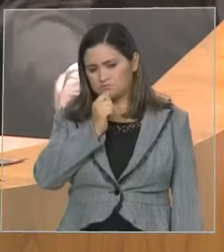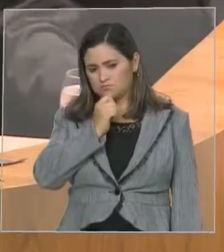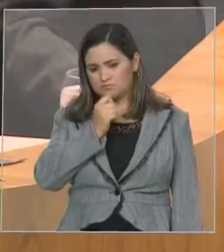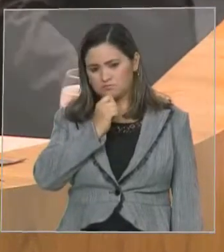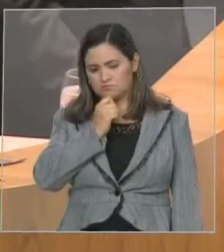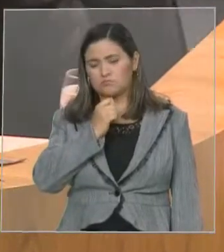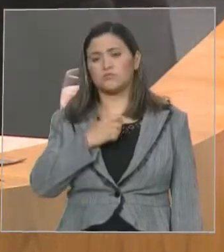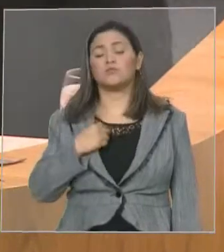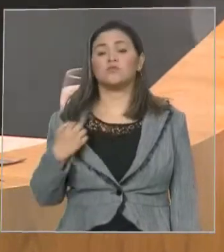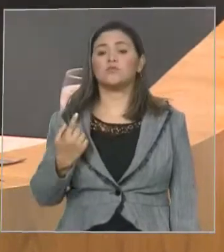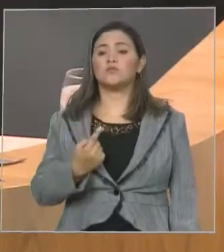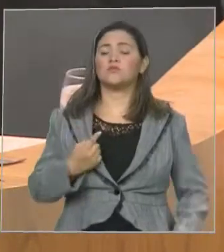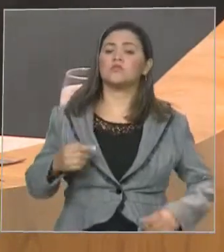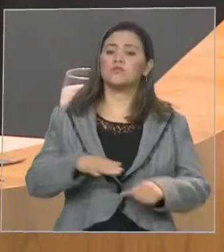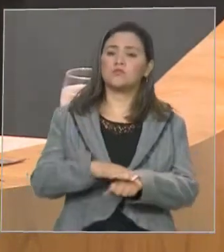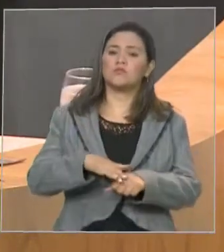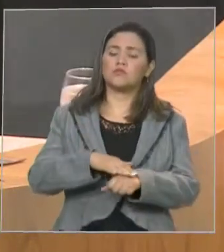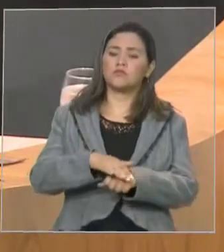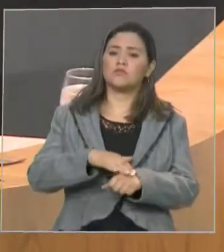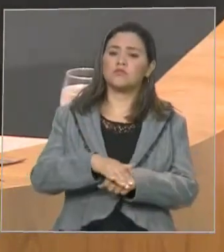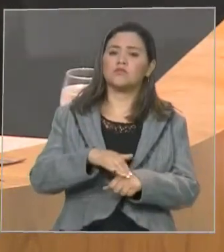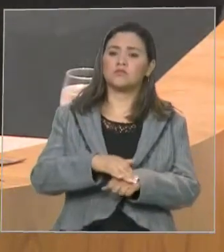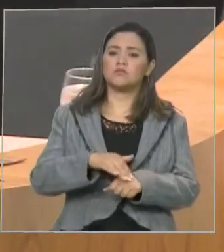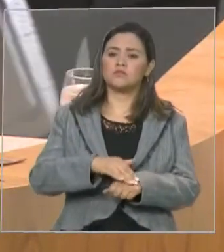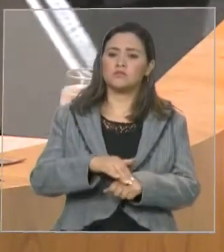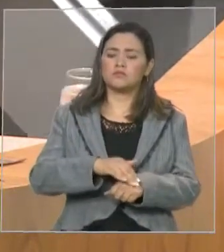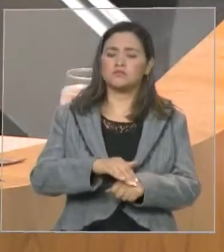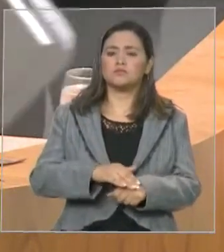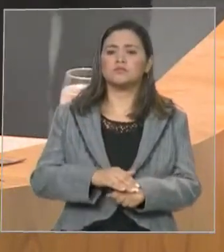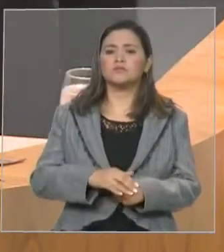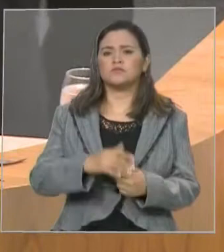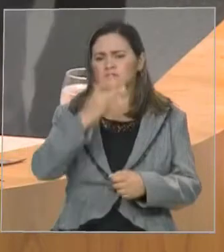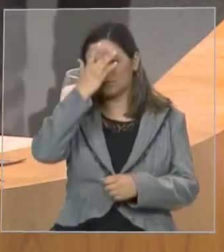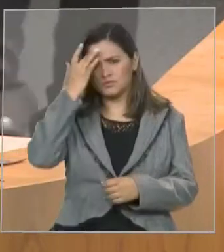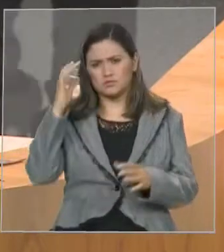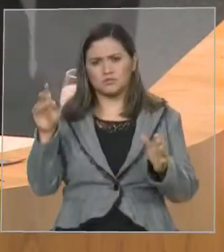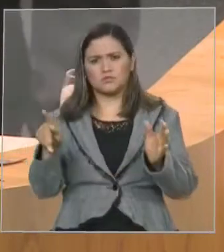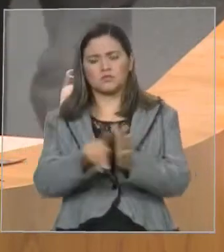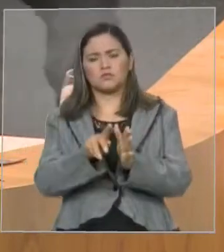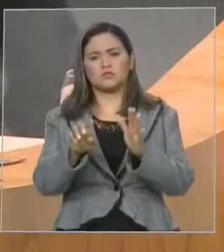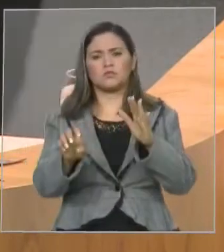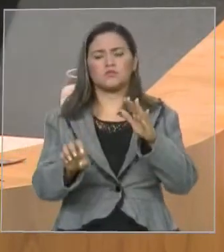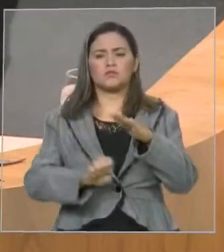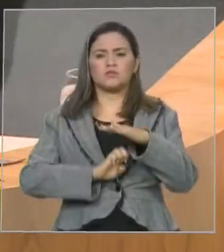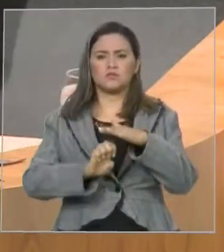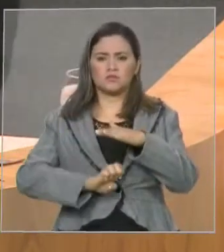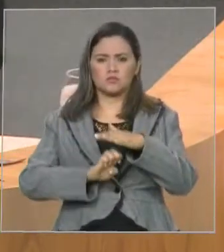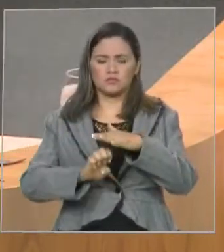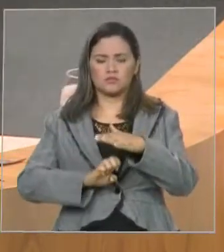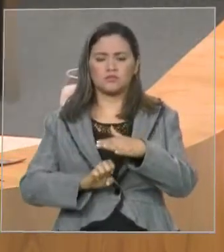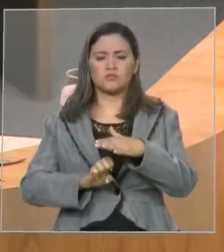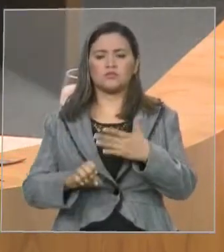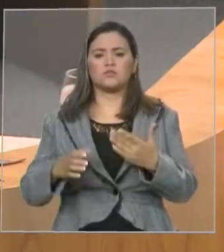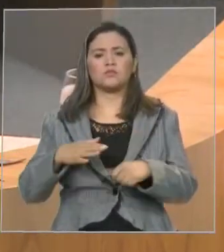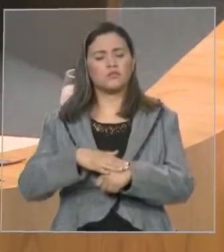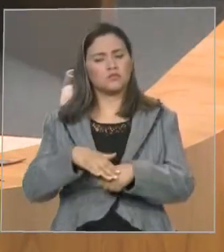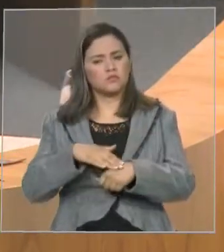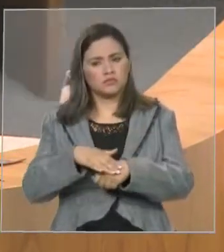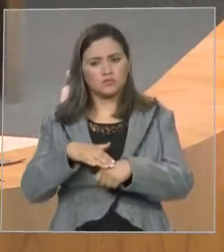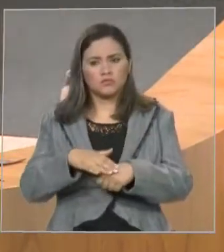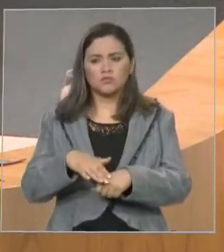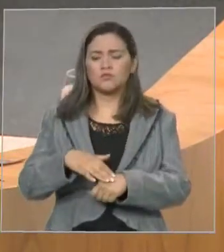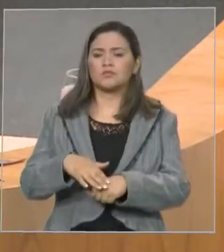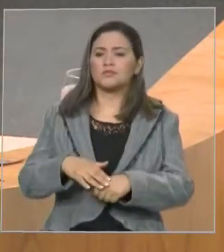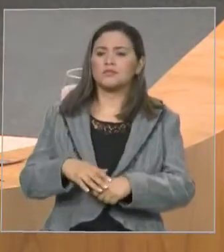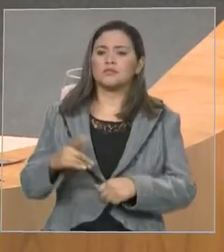conhecida, e ela nos passou assim, um posicionamento alarmante da necessidade, de fato, da implantação da